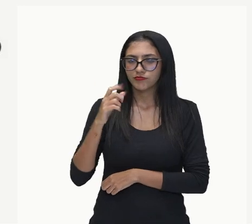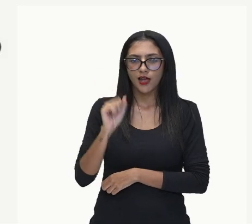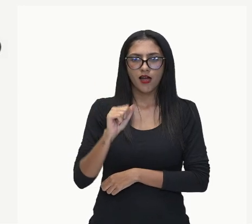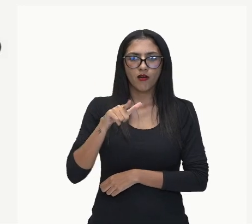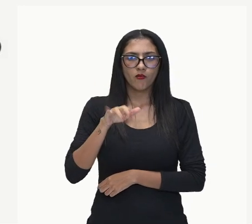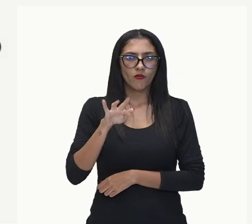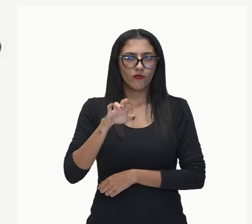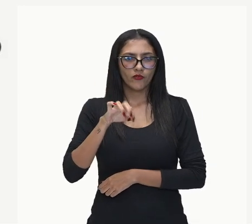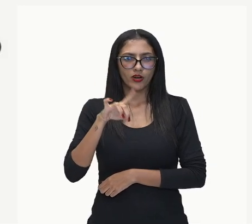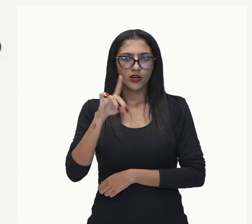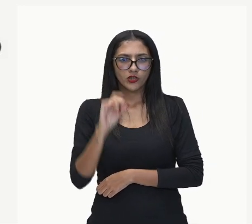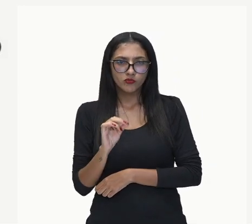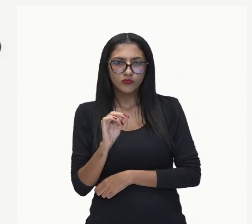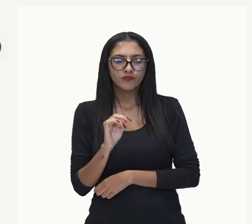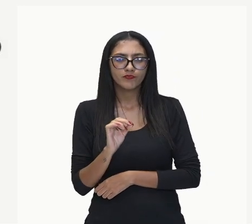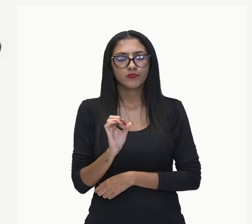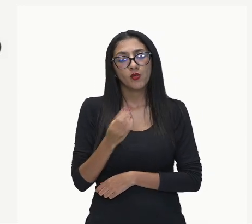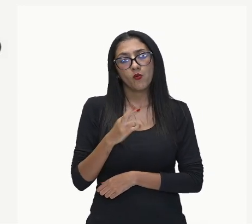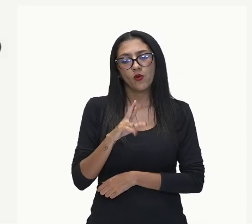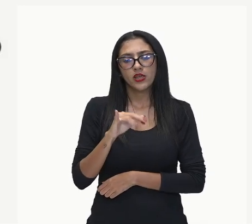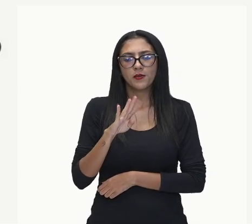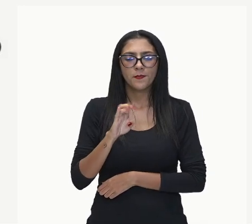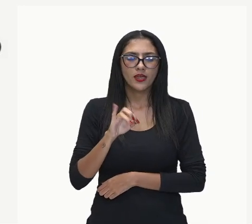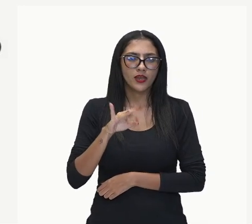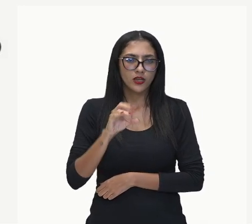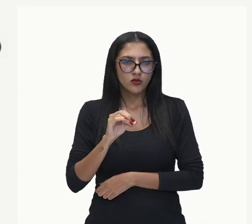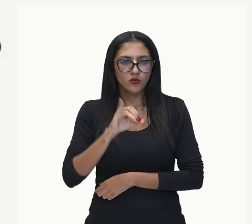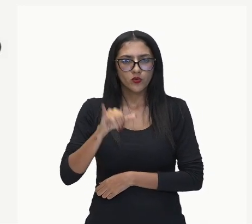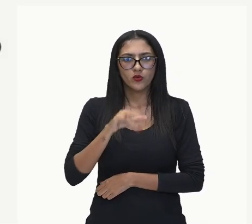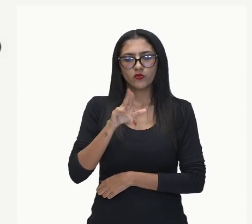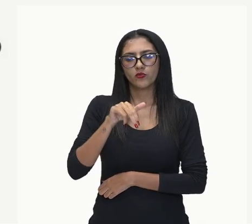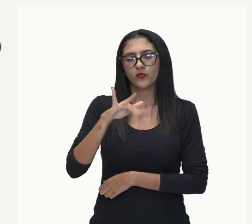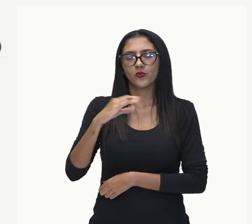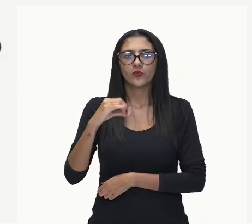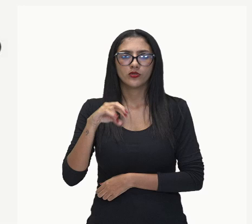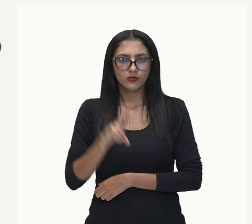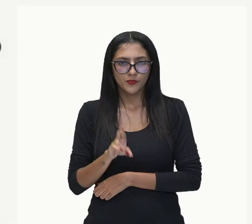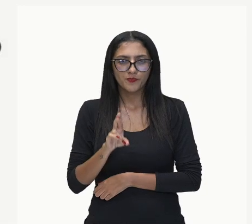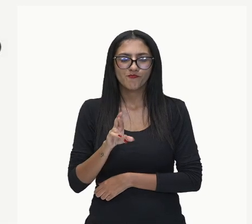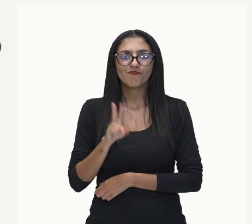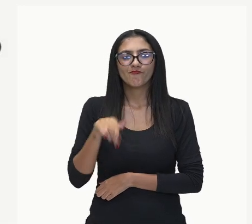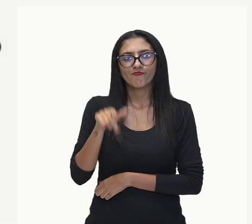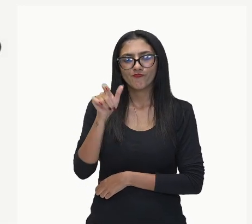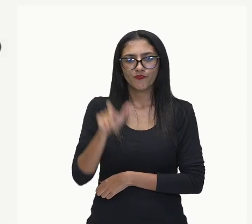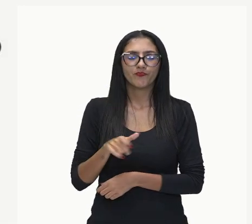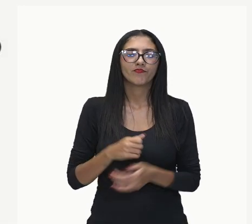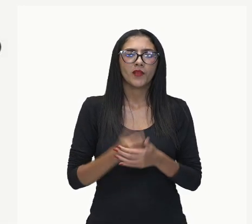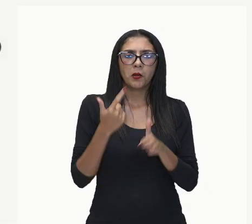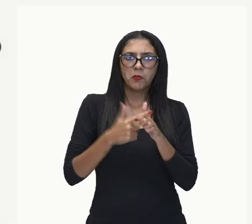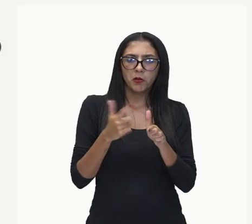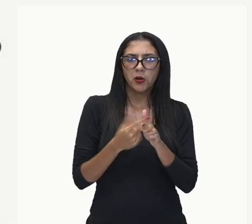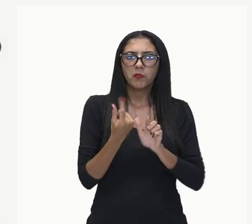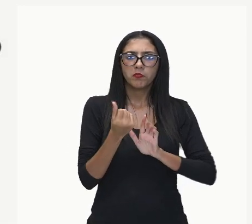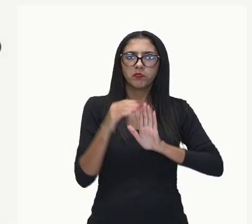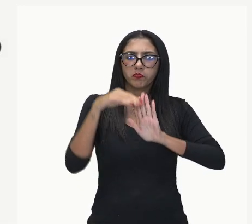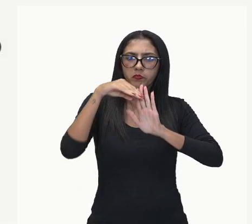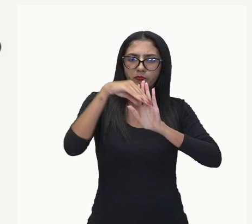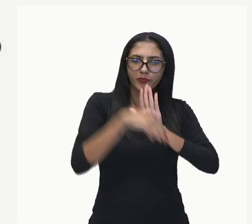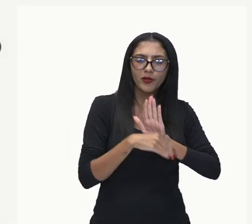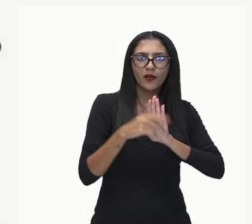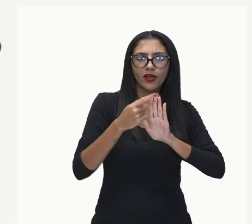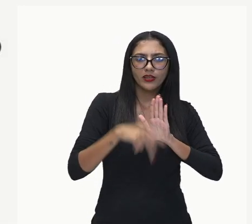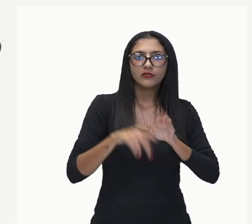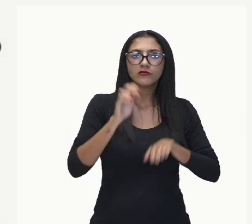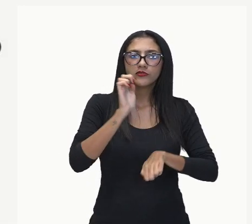Ribeiro Júnior, ou Ribeiro Júnior, como nós vamos nos referir a ele futuramente. A crise econômica vivenciada pelo Estado, qual